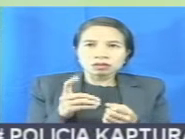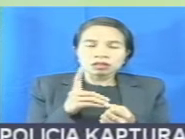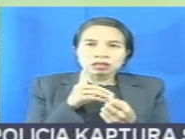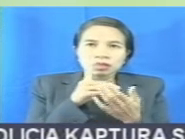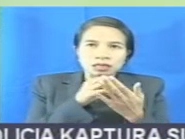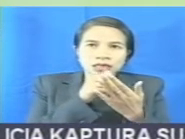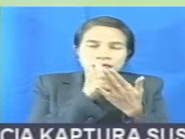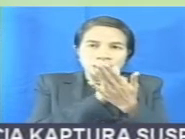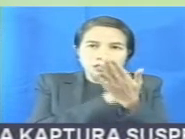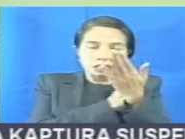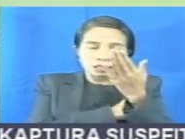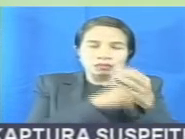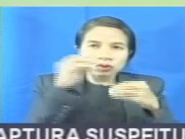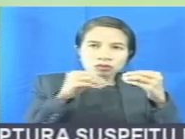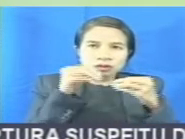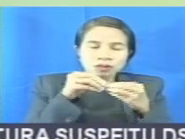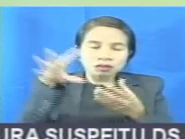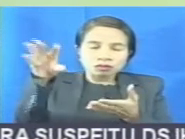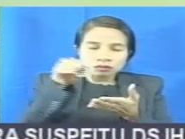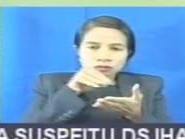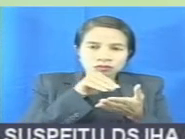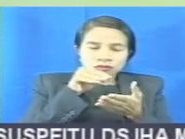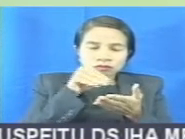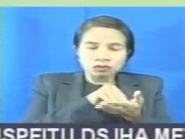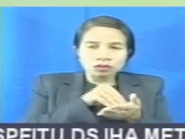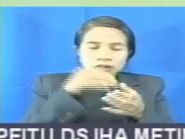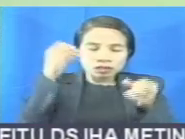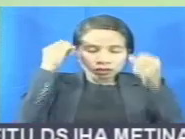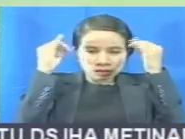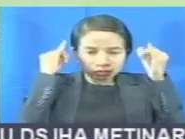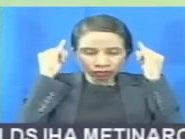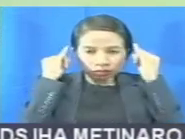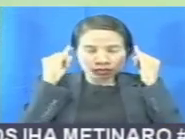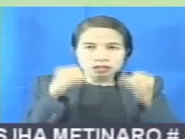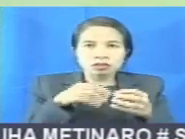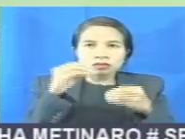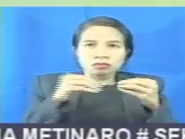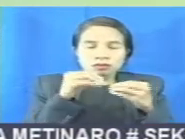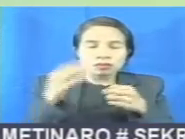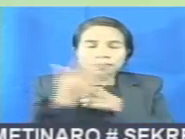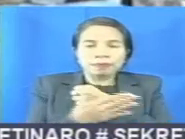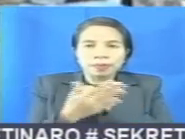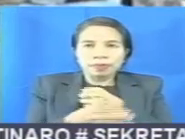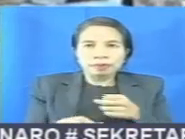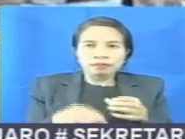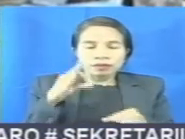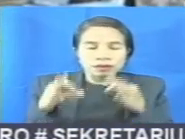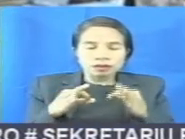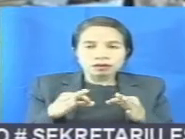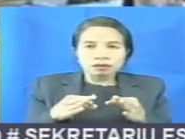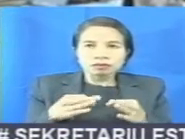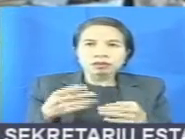Conaba, partilha informação e Conaba e também adesão ba ASEAN. Mas que não é, e